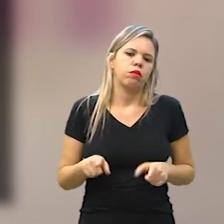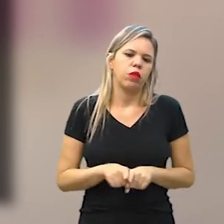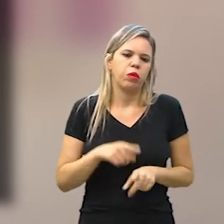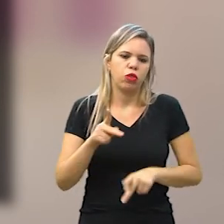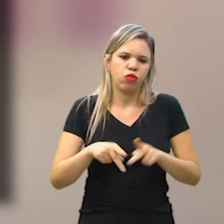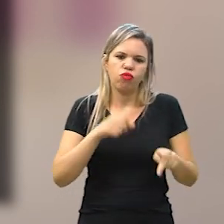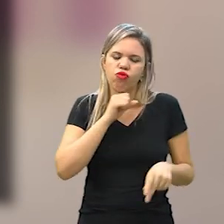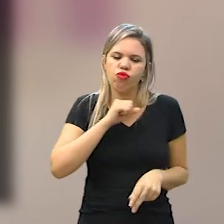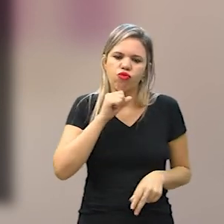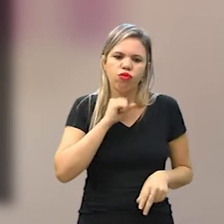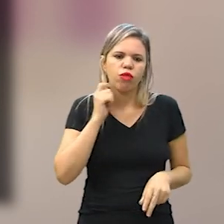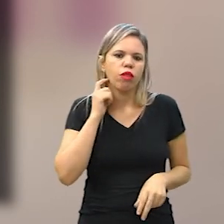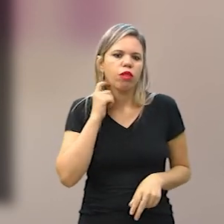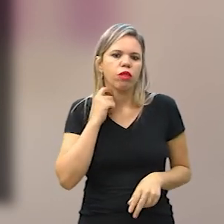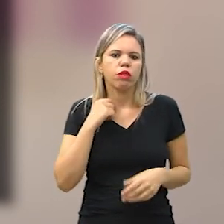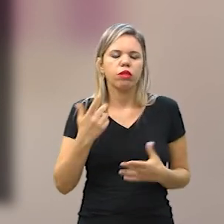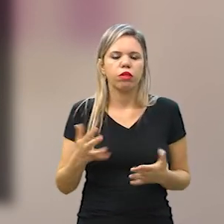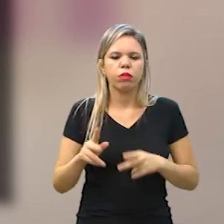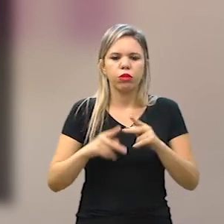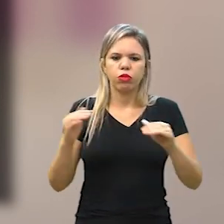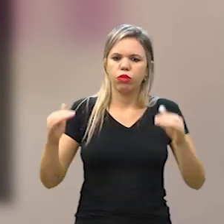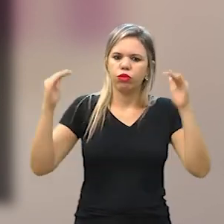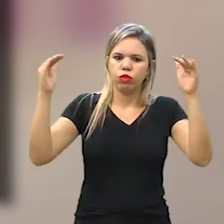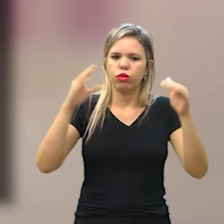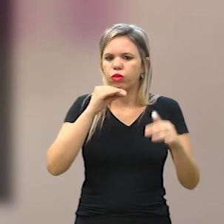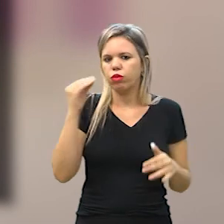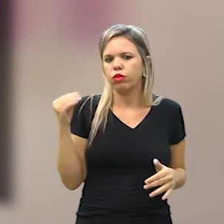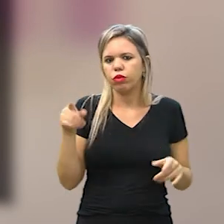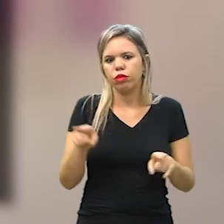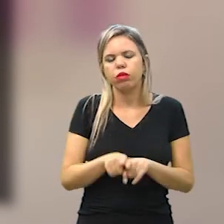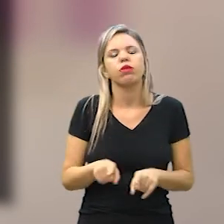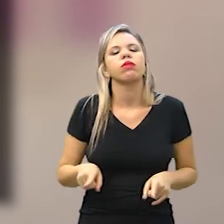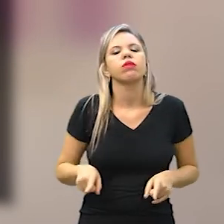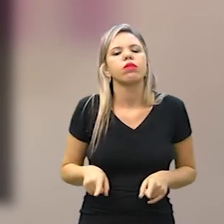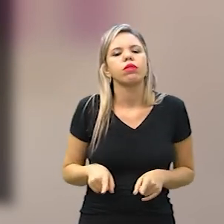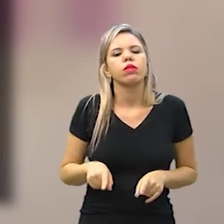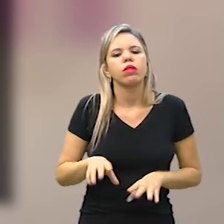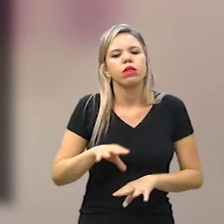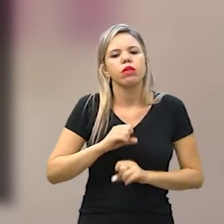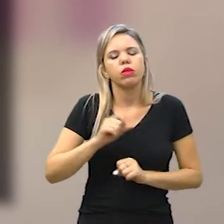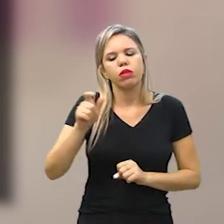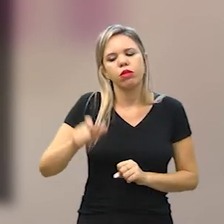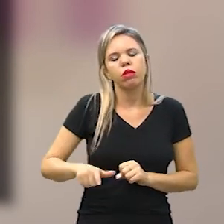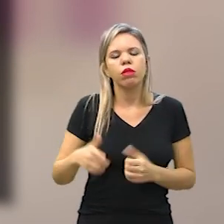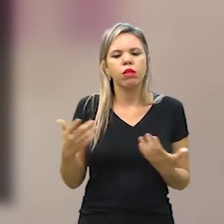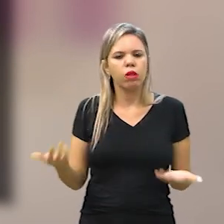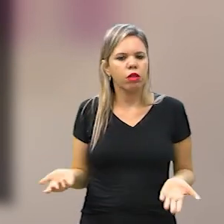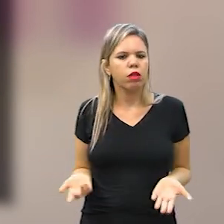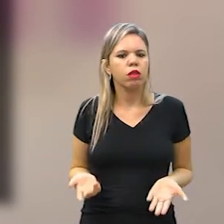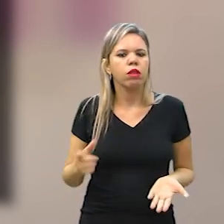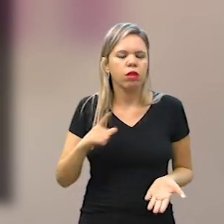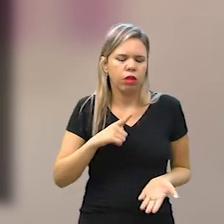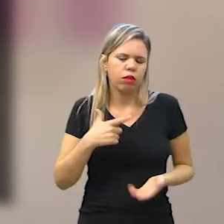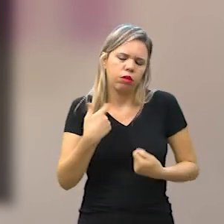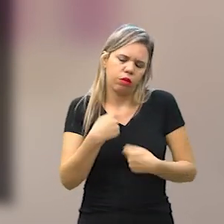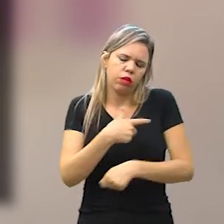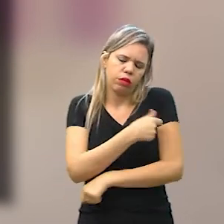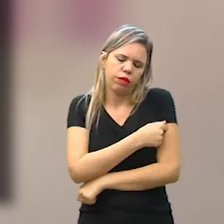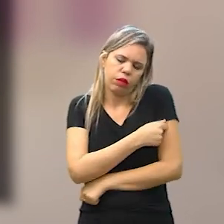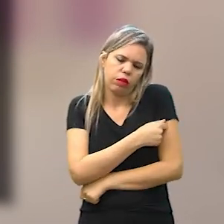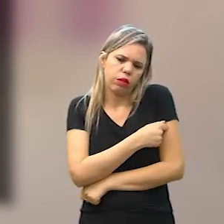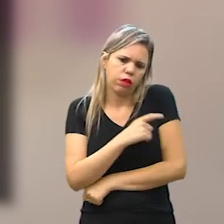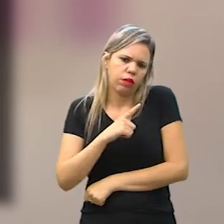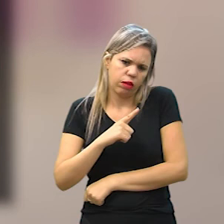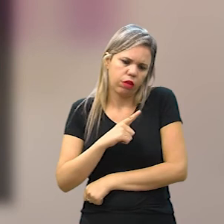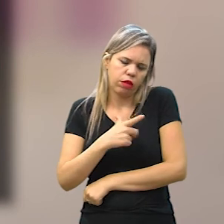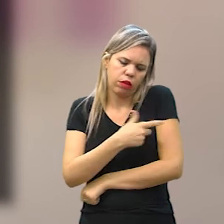também idosos, acomete adultos e os adolescentes que são os portadores eles têm que ser